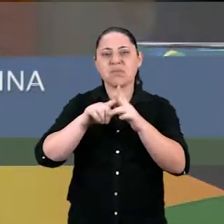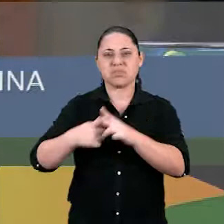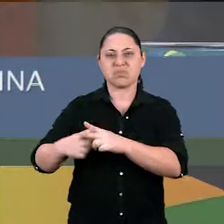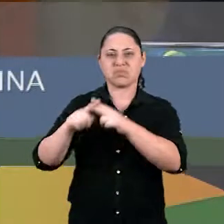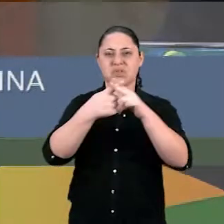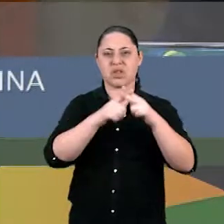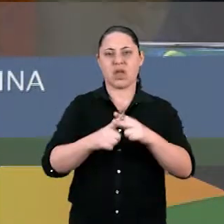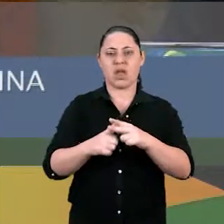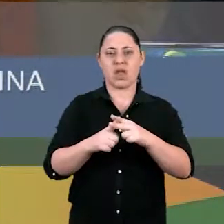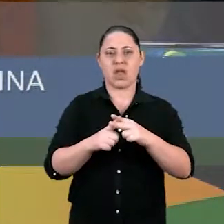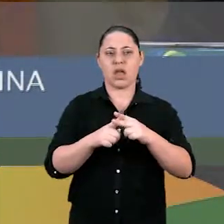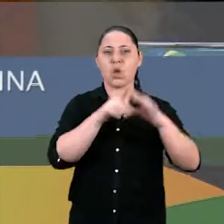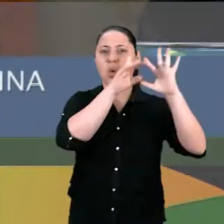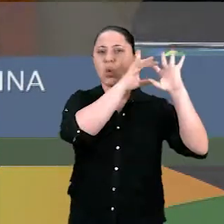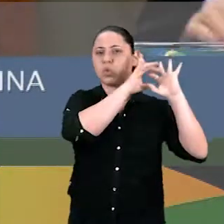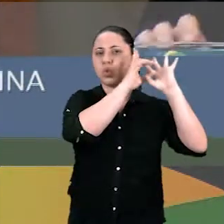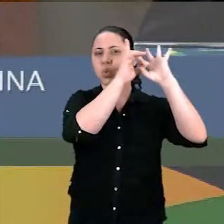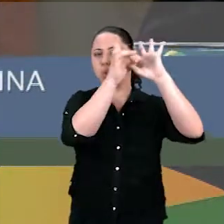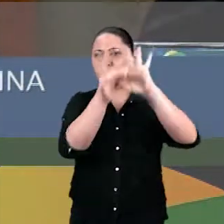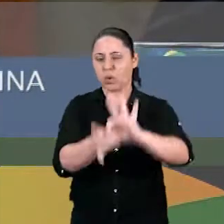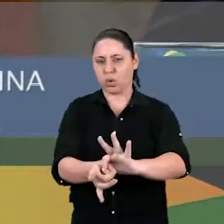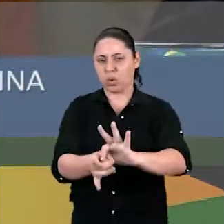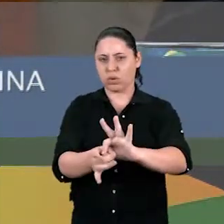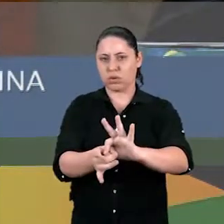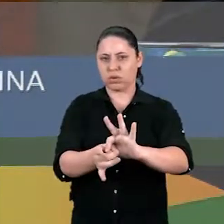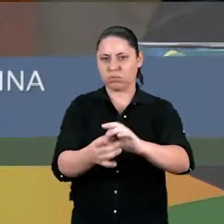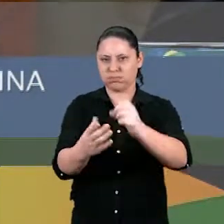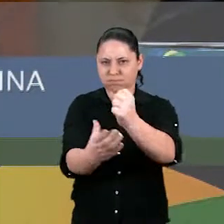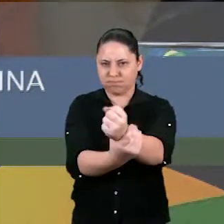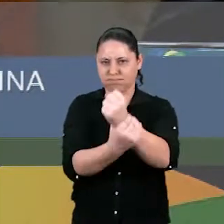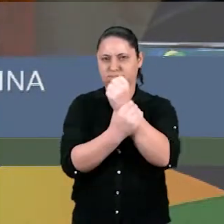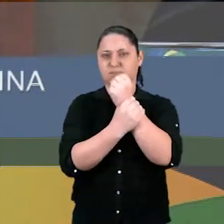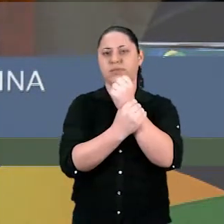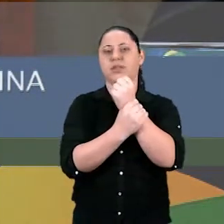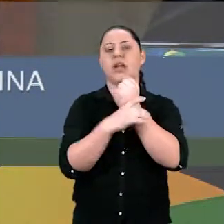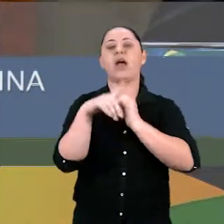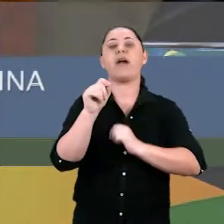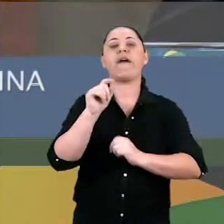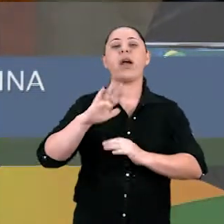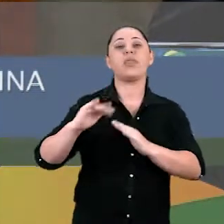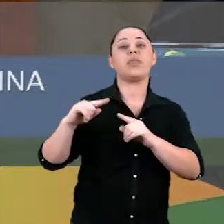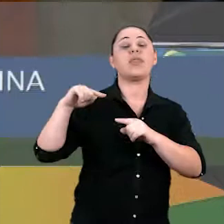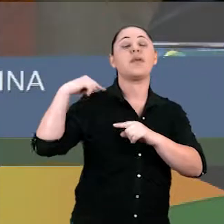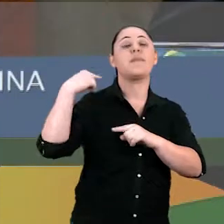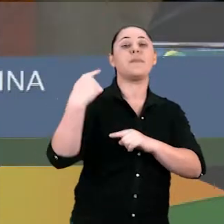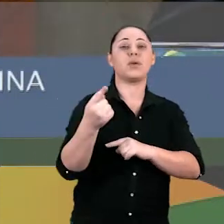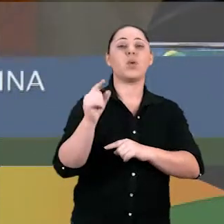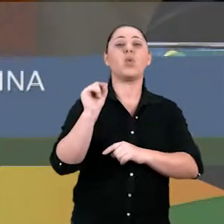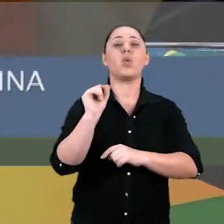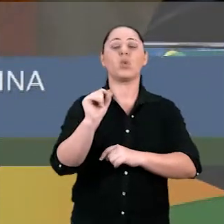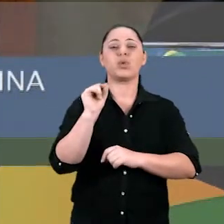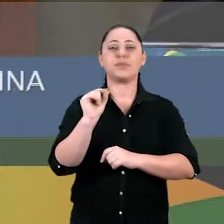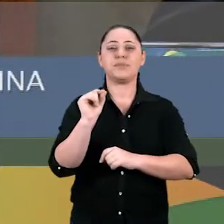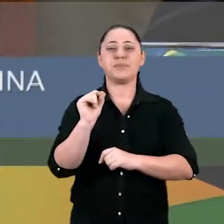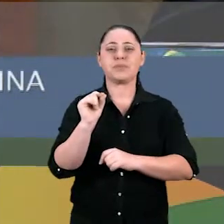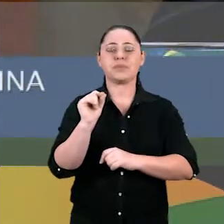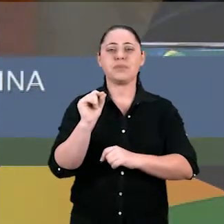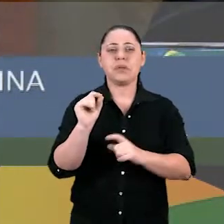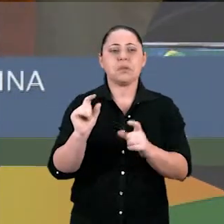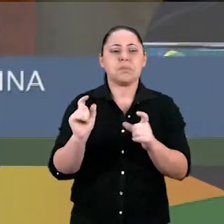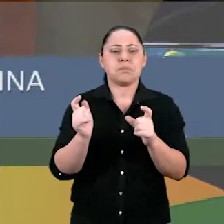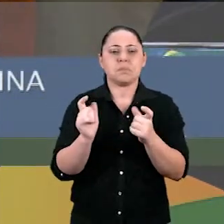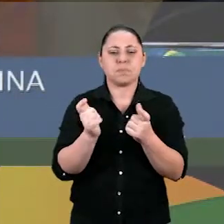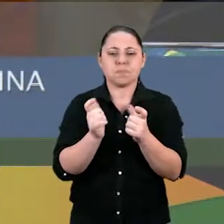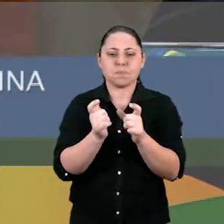jurisdicionais no contexto de um inicial absolutismo monárquico que foi posteriormente sucedido,